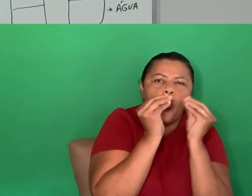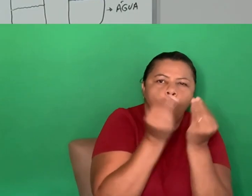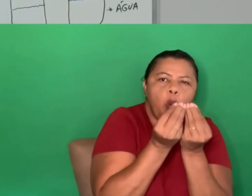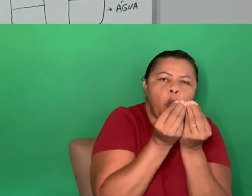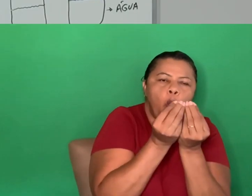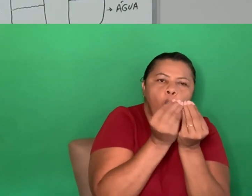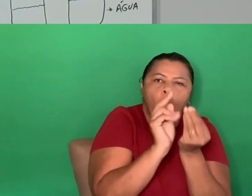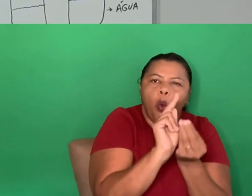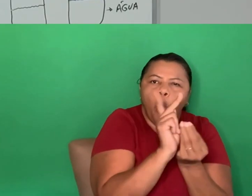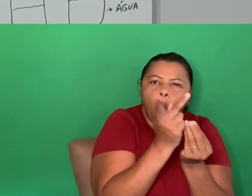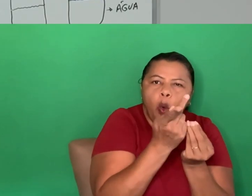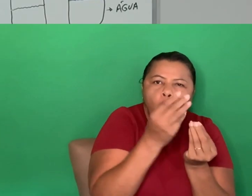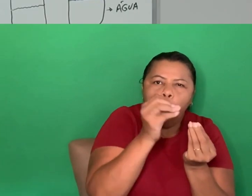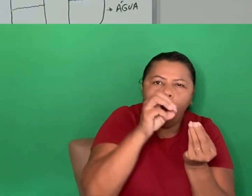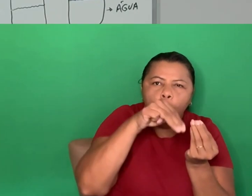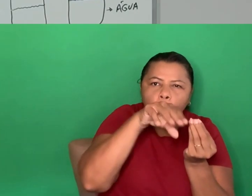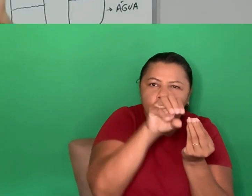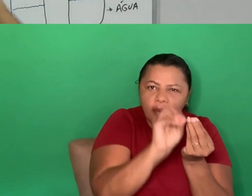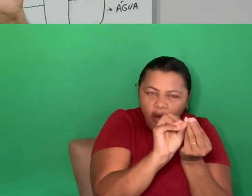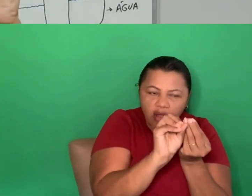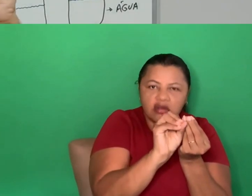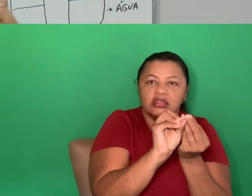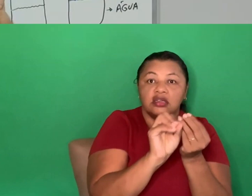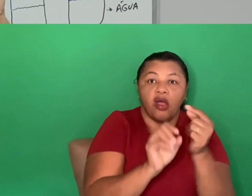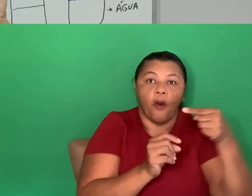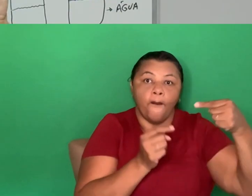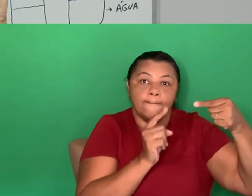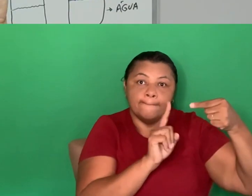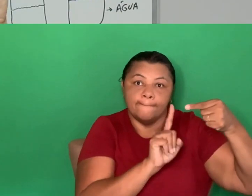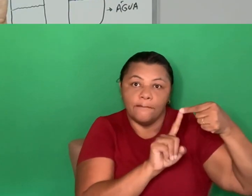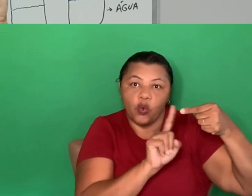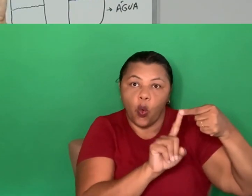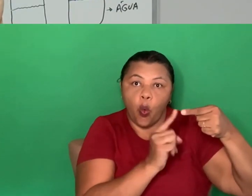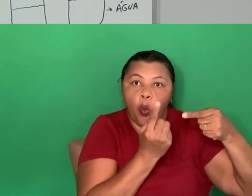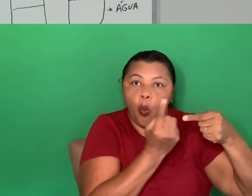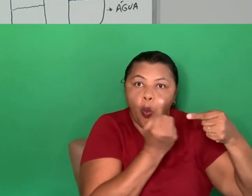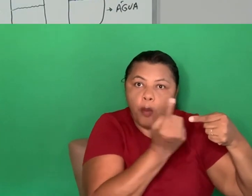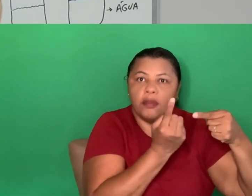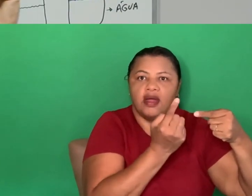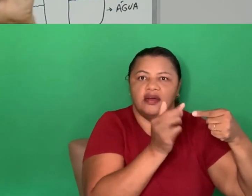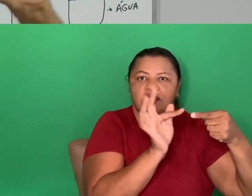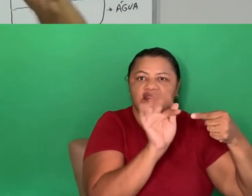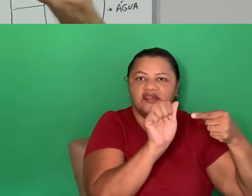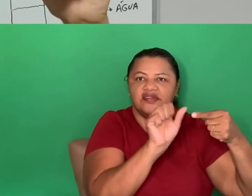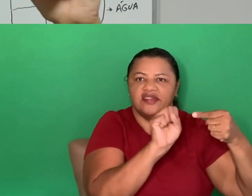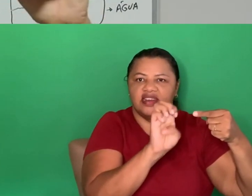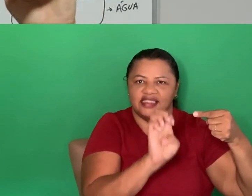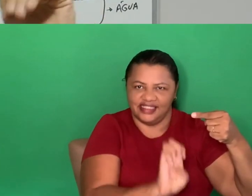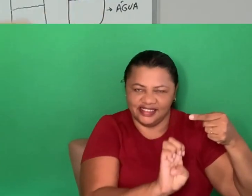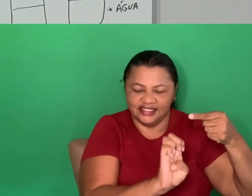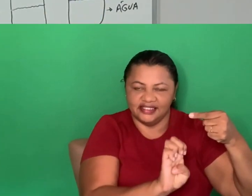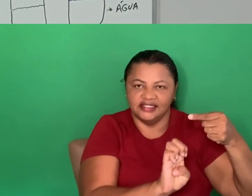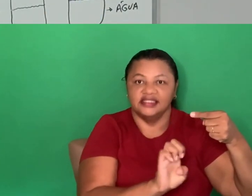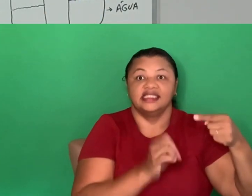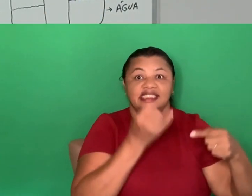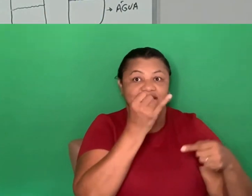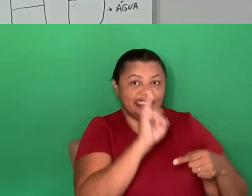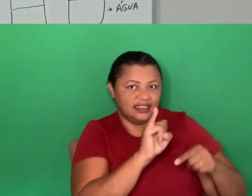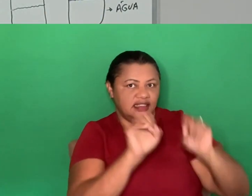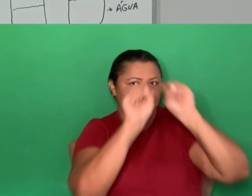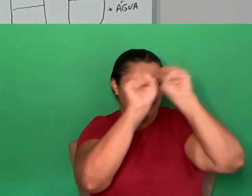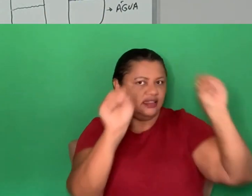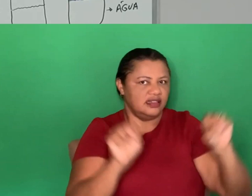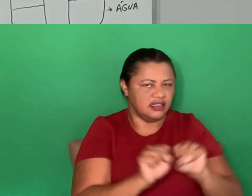e areia, eu percebo claramente onde está a água e onde está a areia. Como eu vou falar? Existe a fase da água, existe a fase